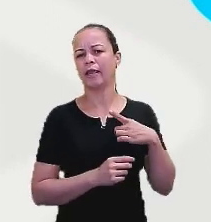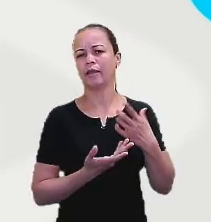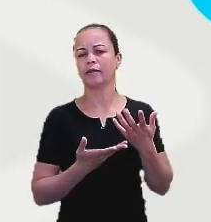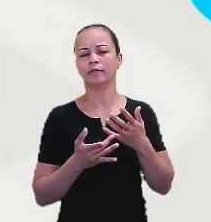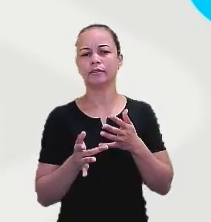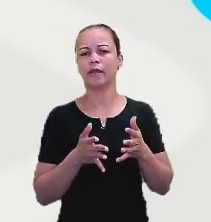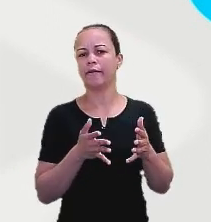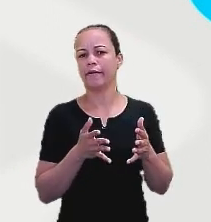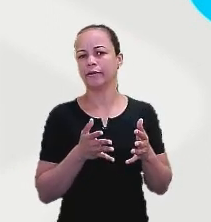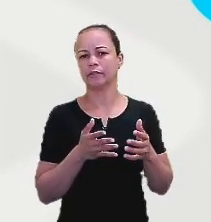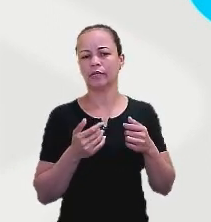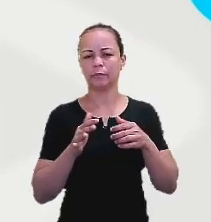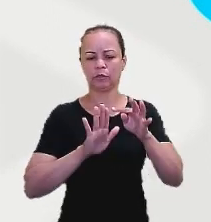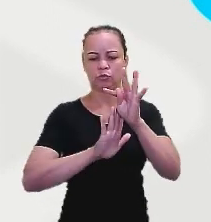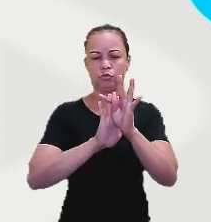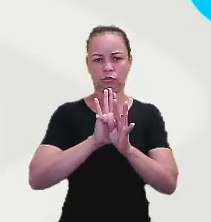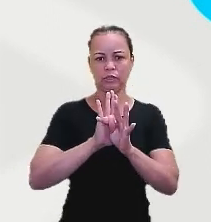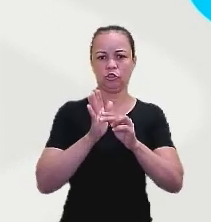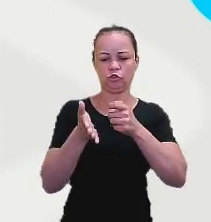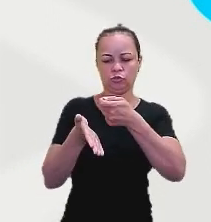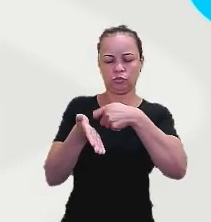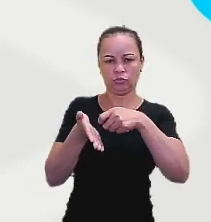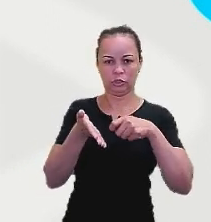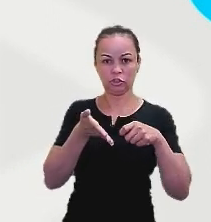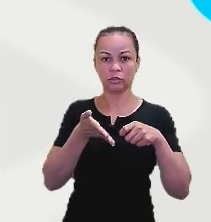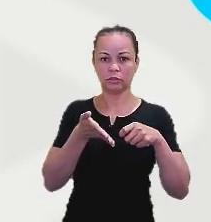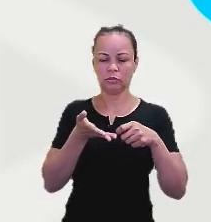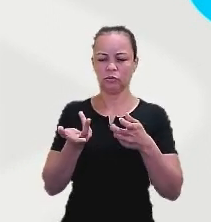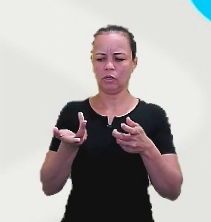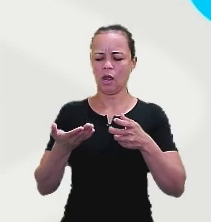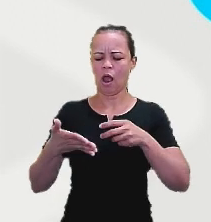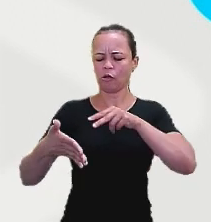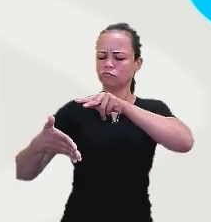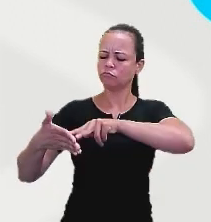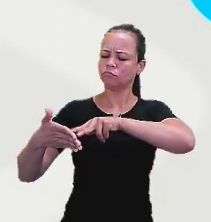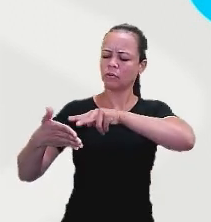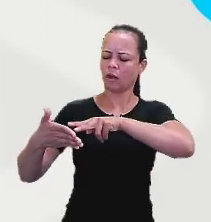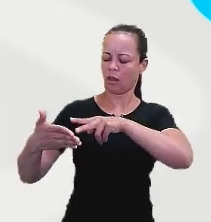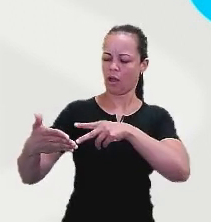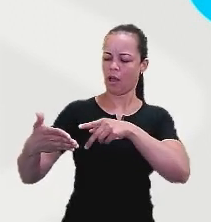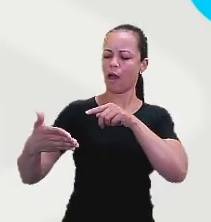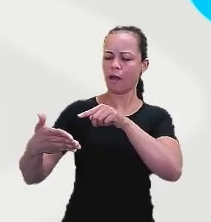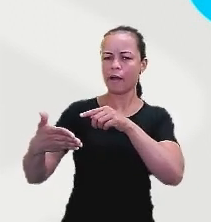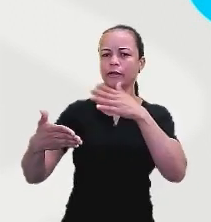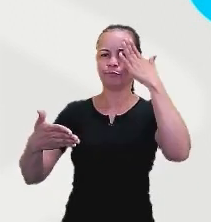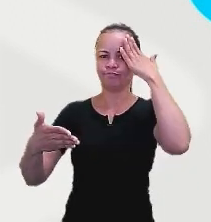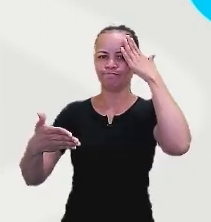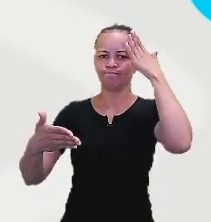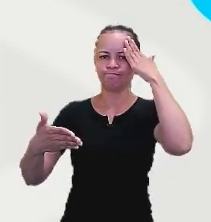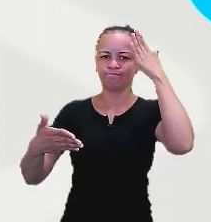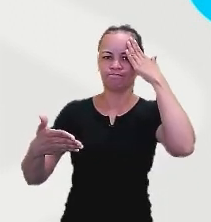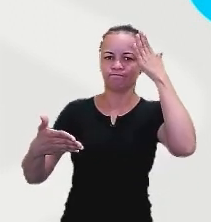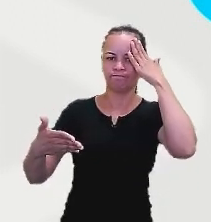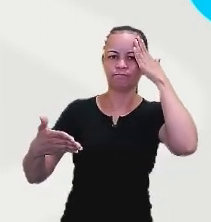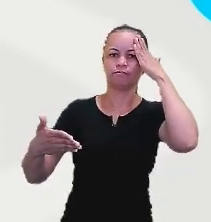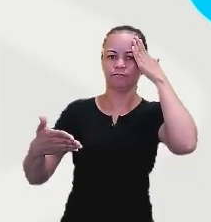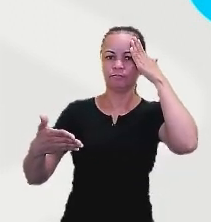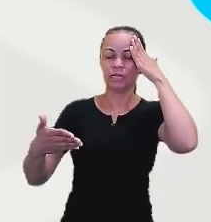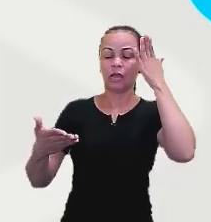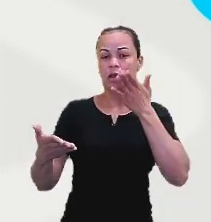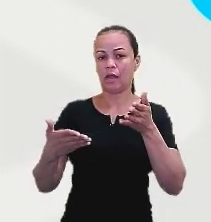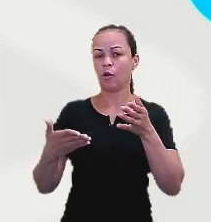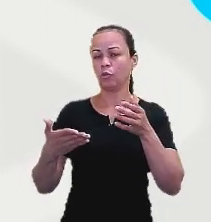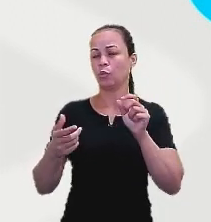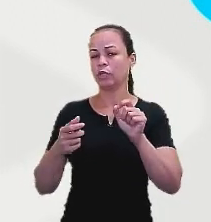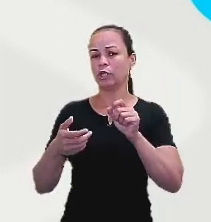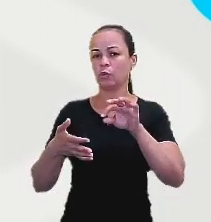texto escrito, se eu vou ler, compreendo ali o que o autor